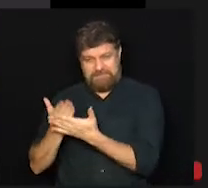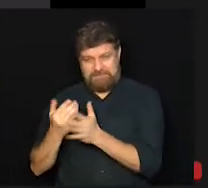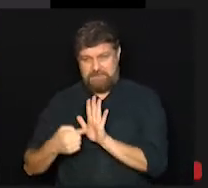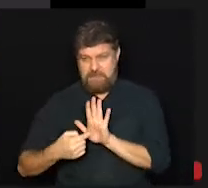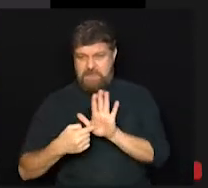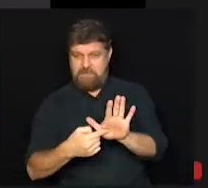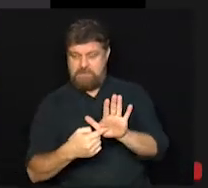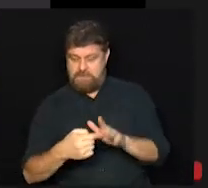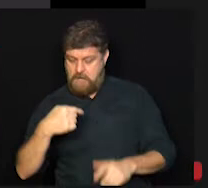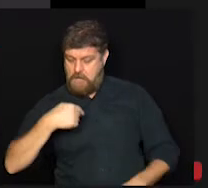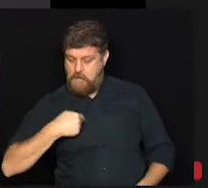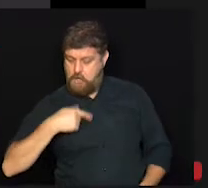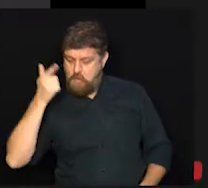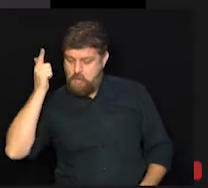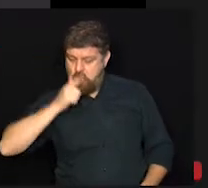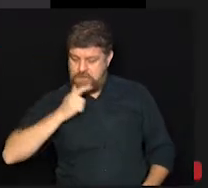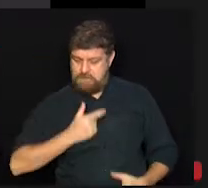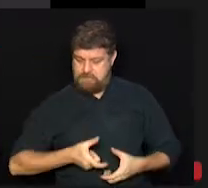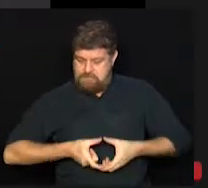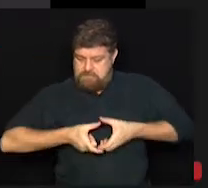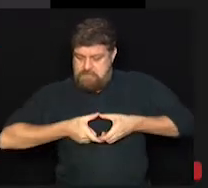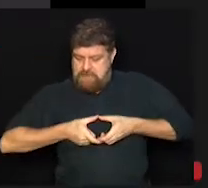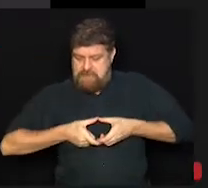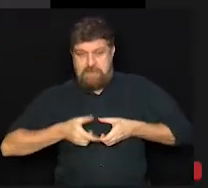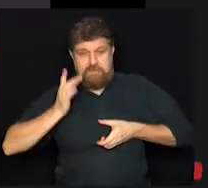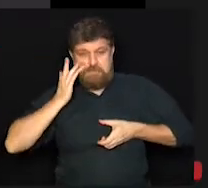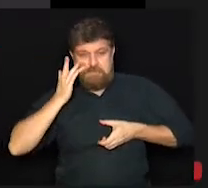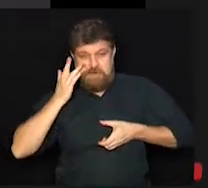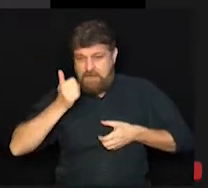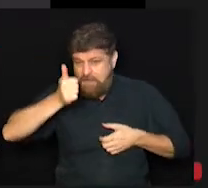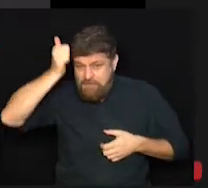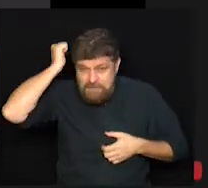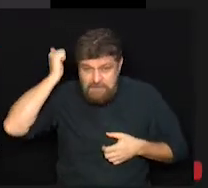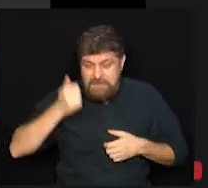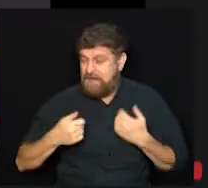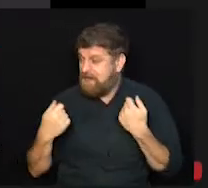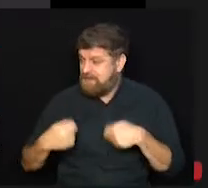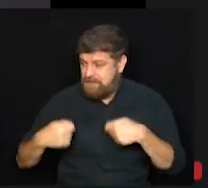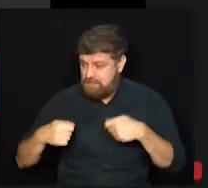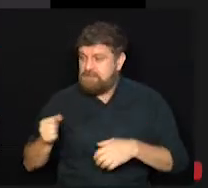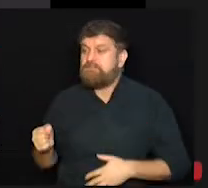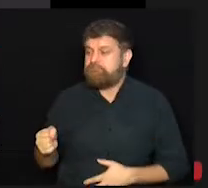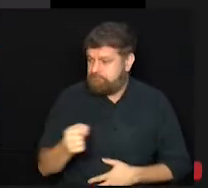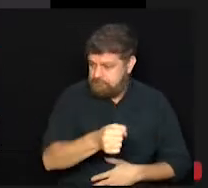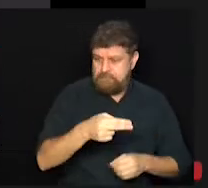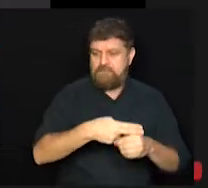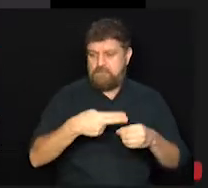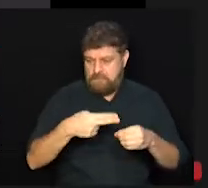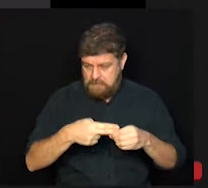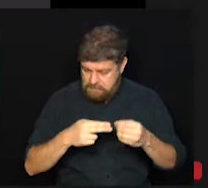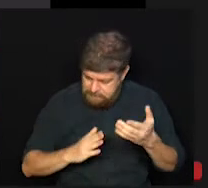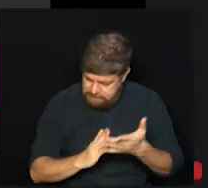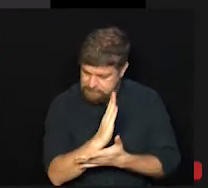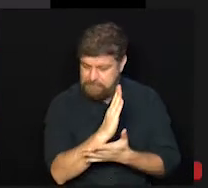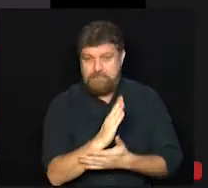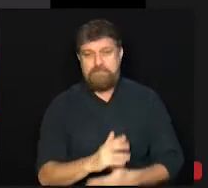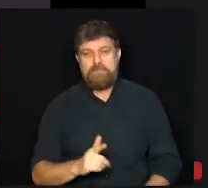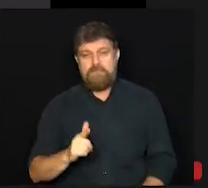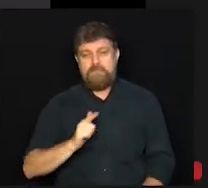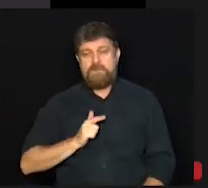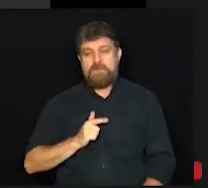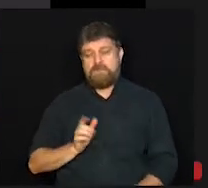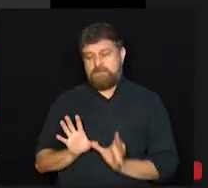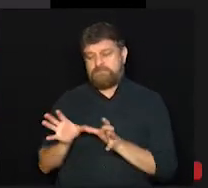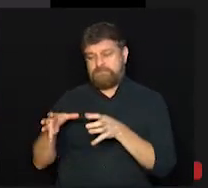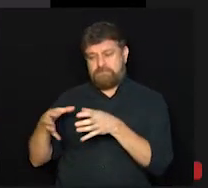pontuação de medalhas olímpicas e entrar sem fazer vestibular, de novo. E aqueles que